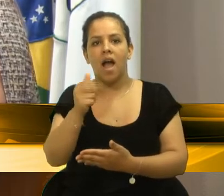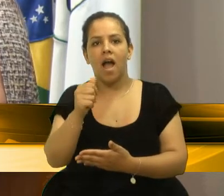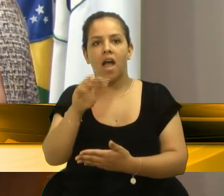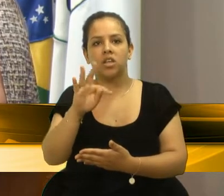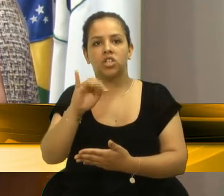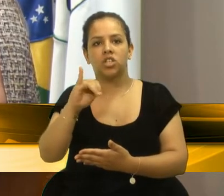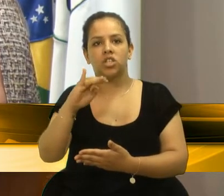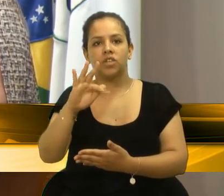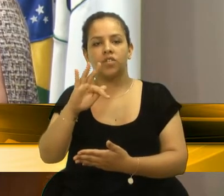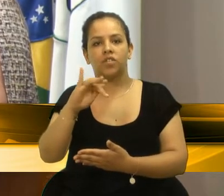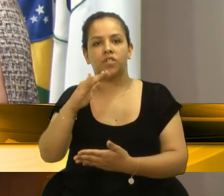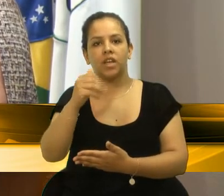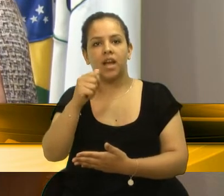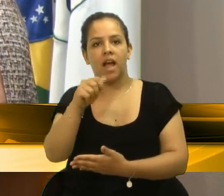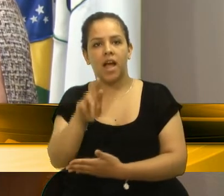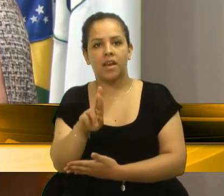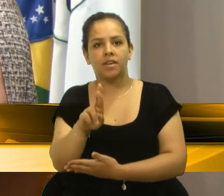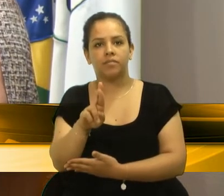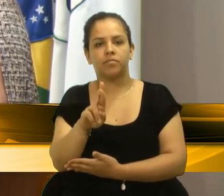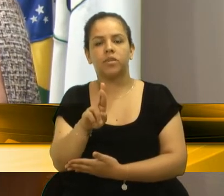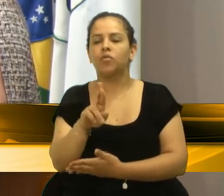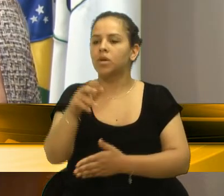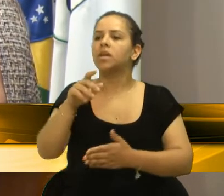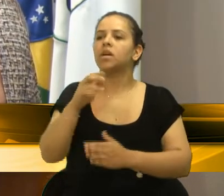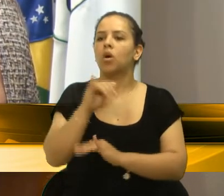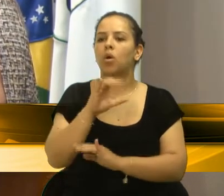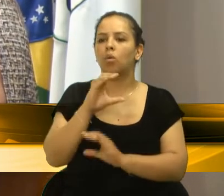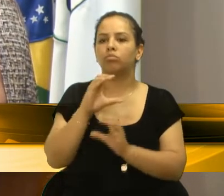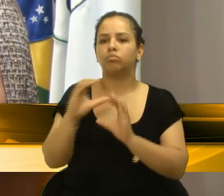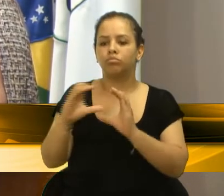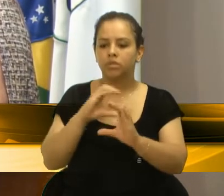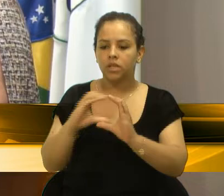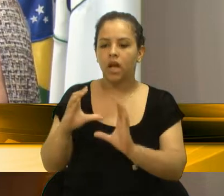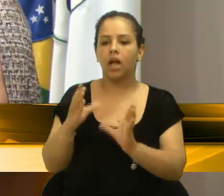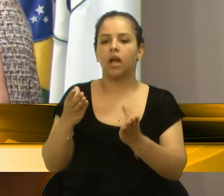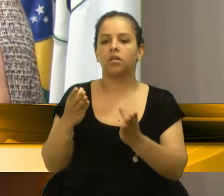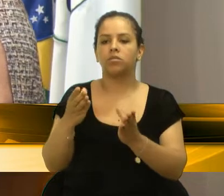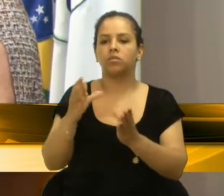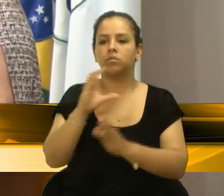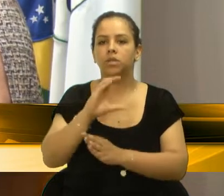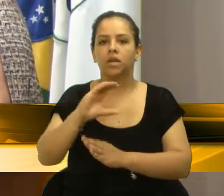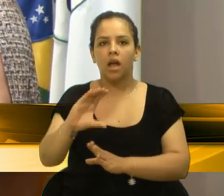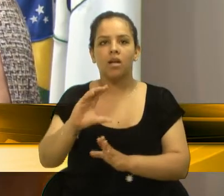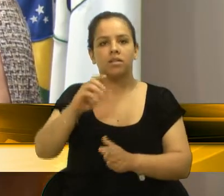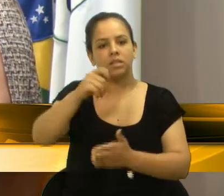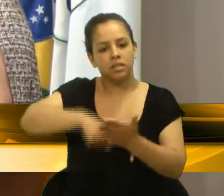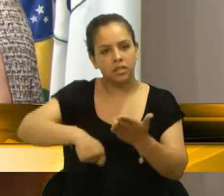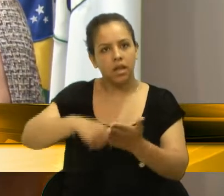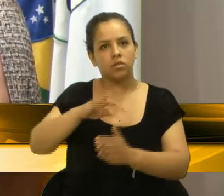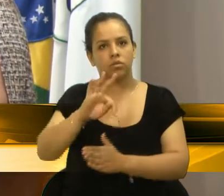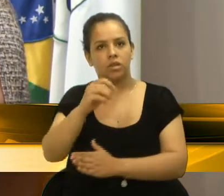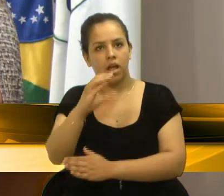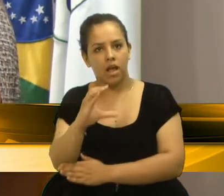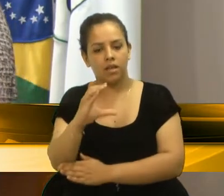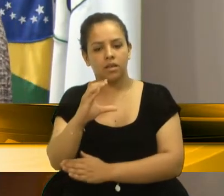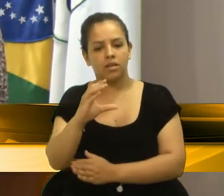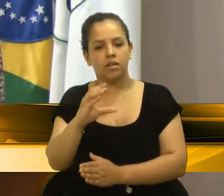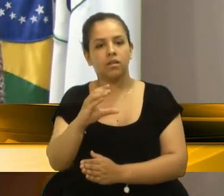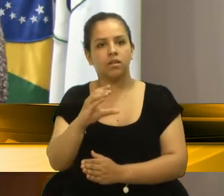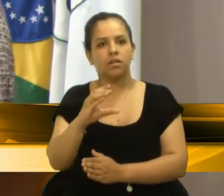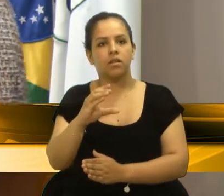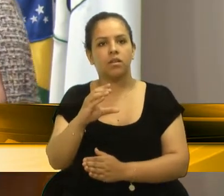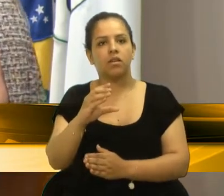comunicado, foi assinado o TAC e daí foi encaminhado uma cópia para o Conselho Municipal de